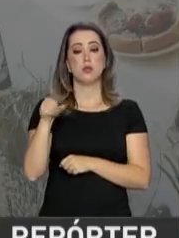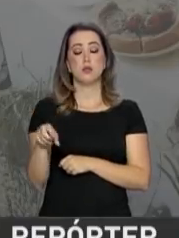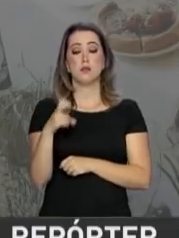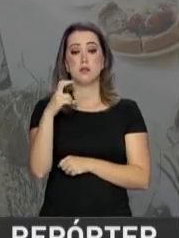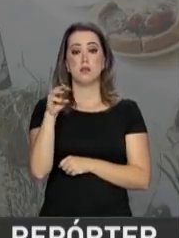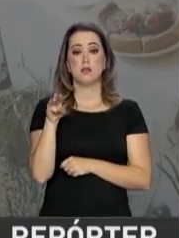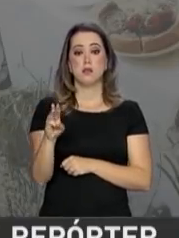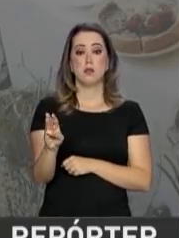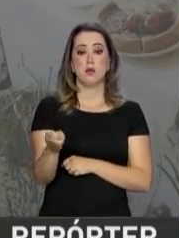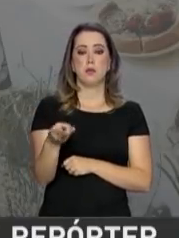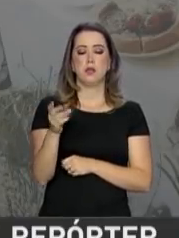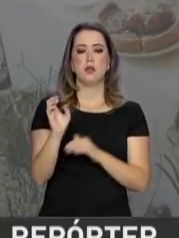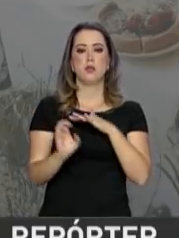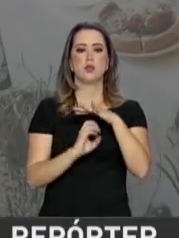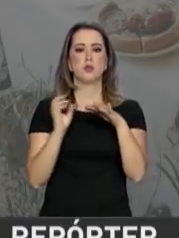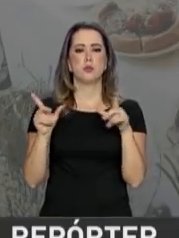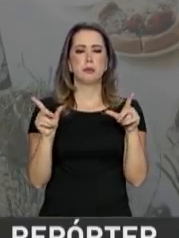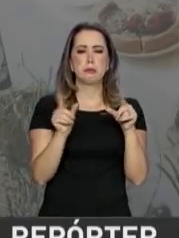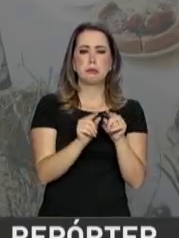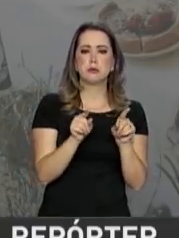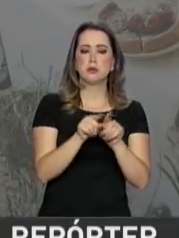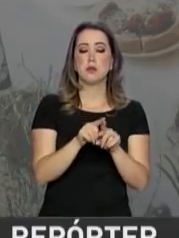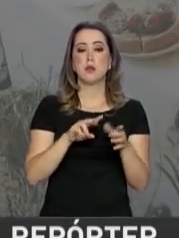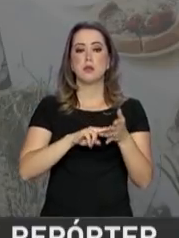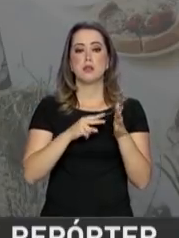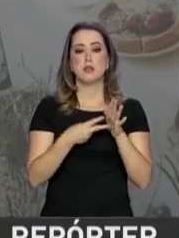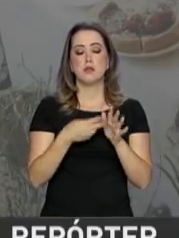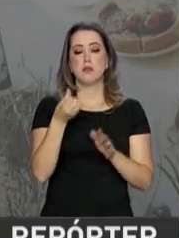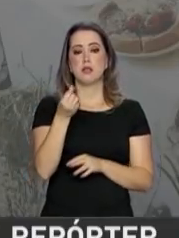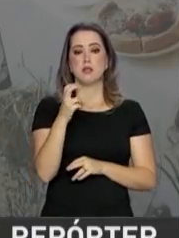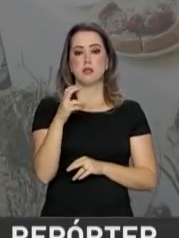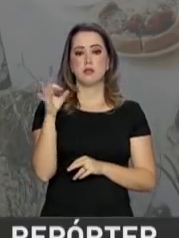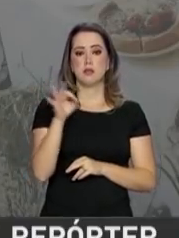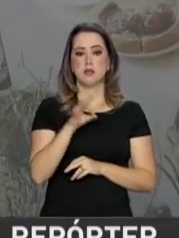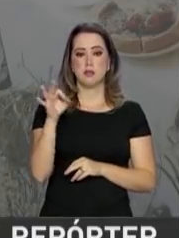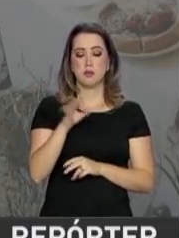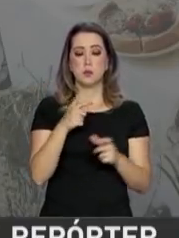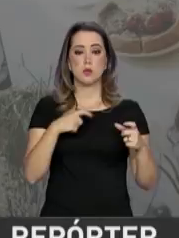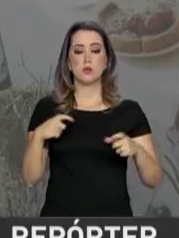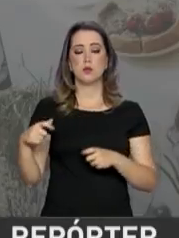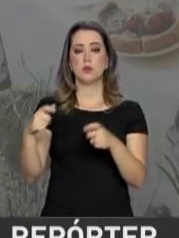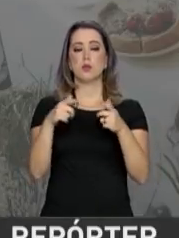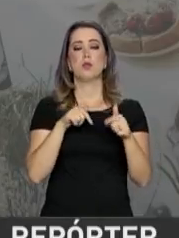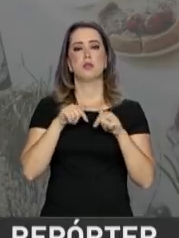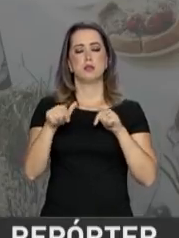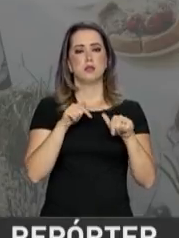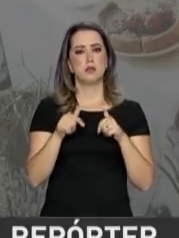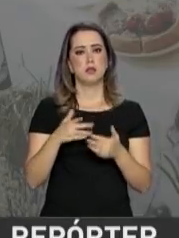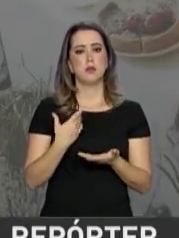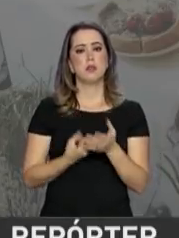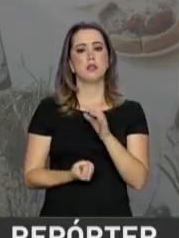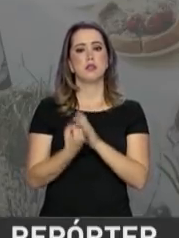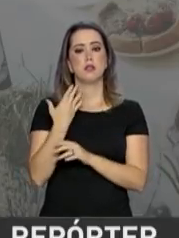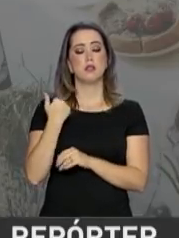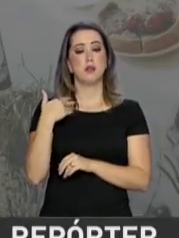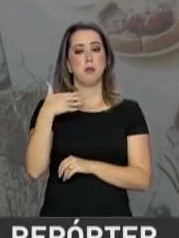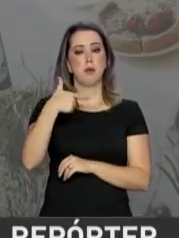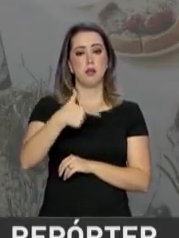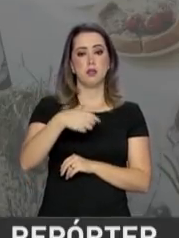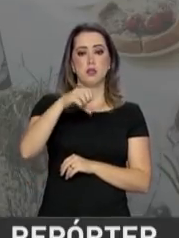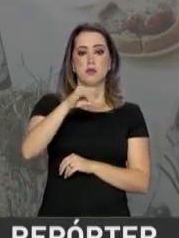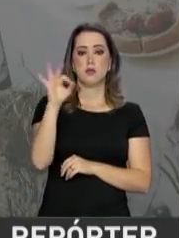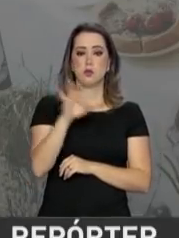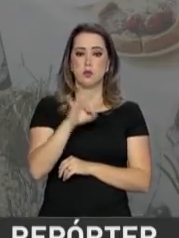empresas elas representam 65 por cento dos estabelecimentos ativos e empregam 29%